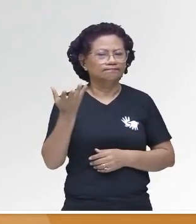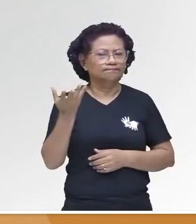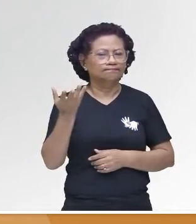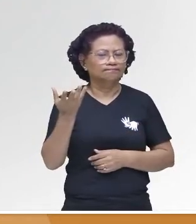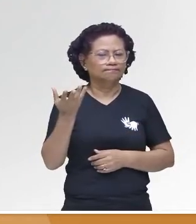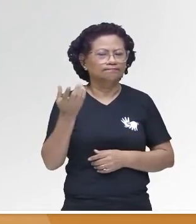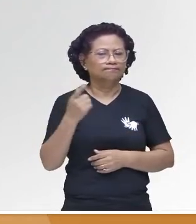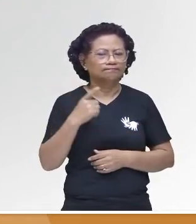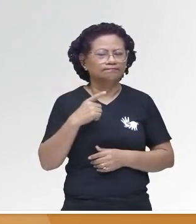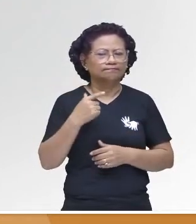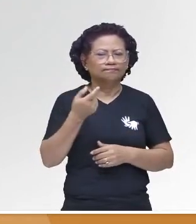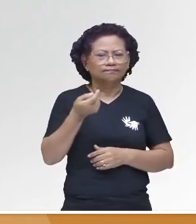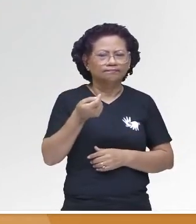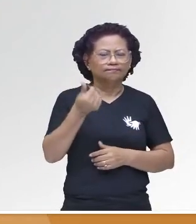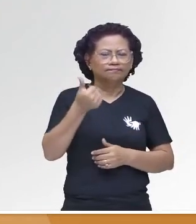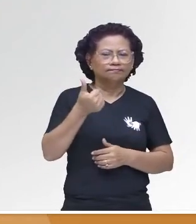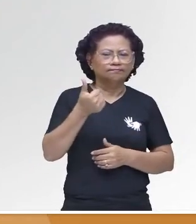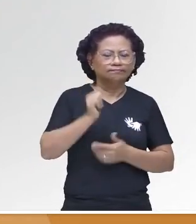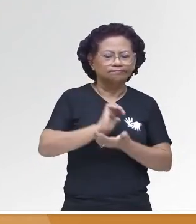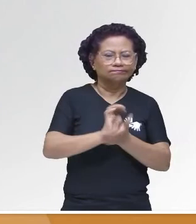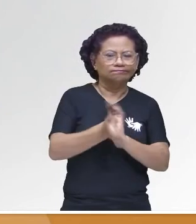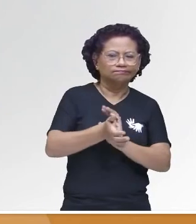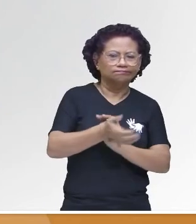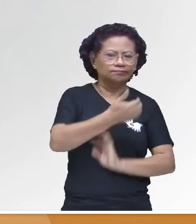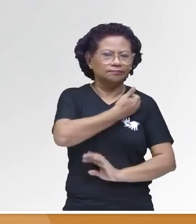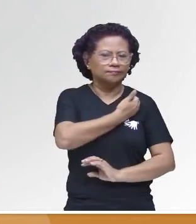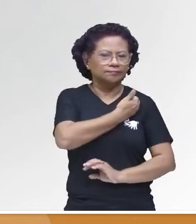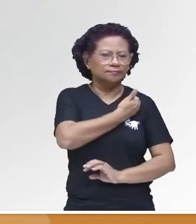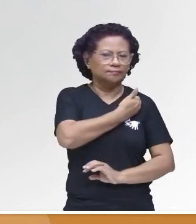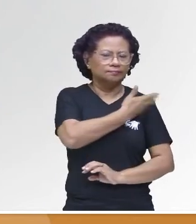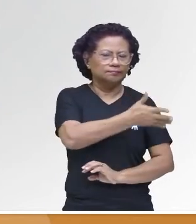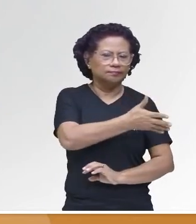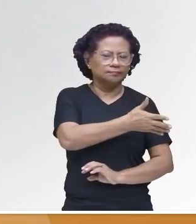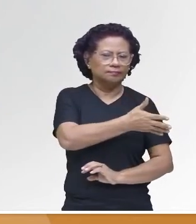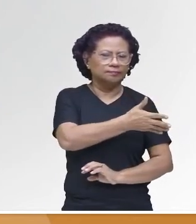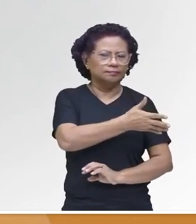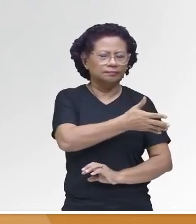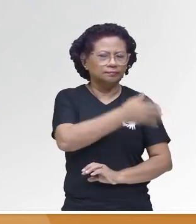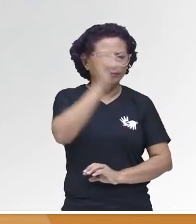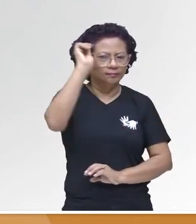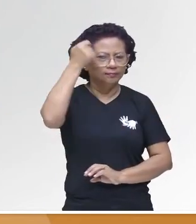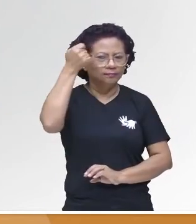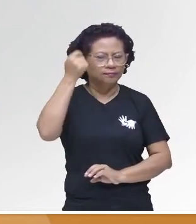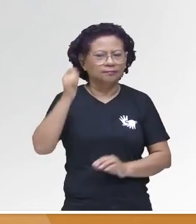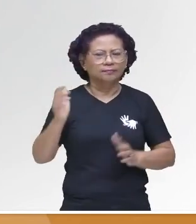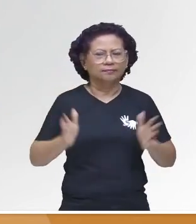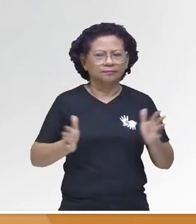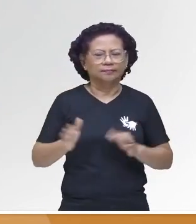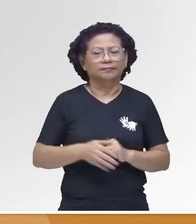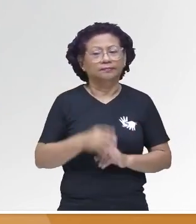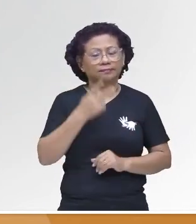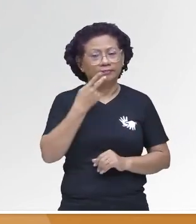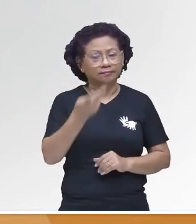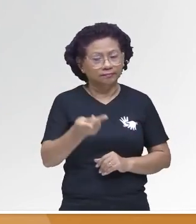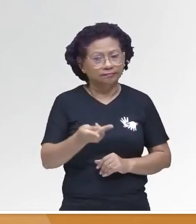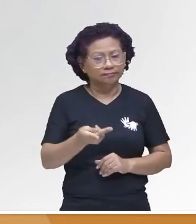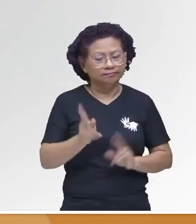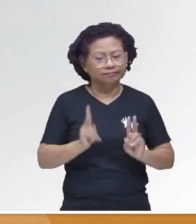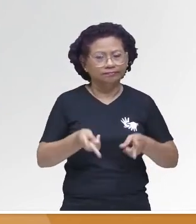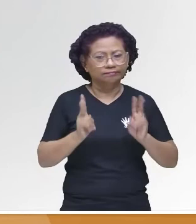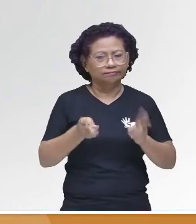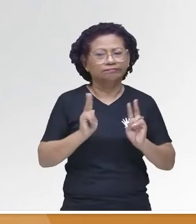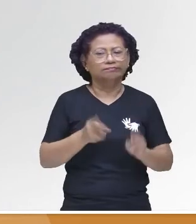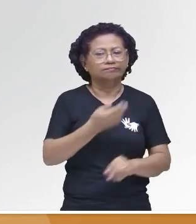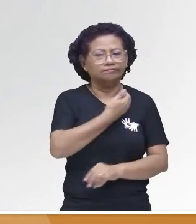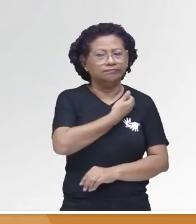no preconceito e no racismo existente no Brasil naquele período. Lembrando que a gente ainda não conseguiu se livrar disso ainda hoje. E naquele